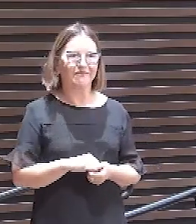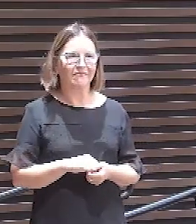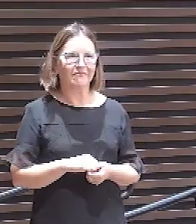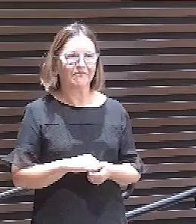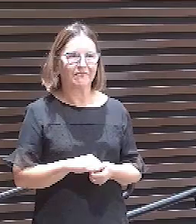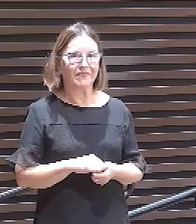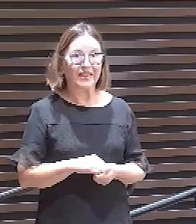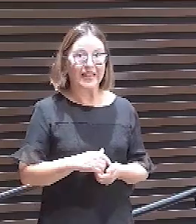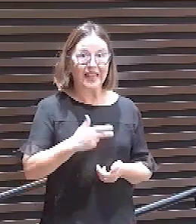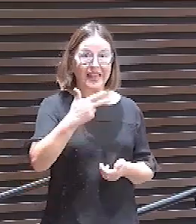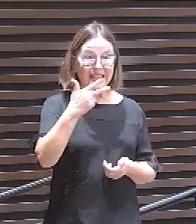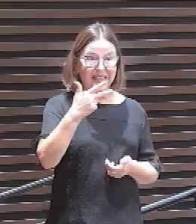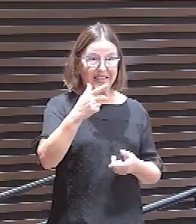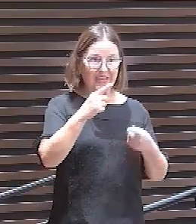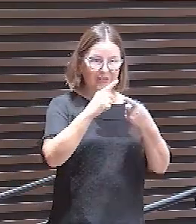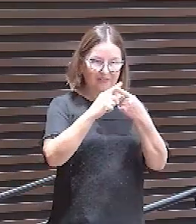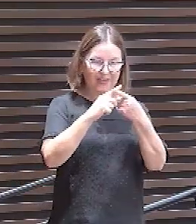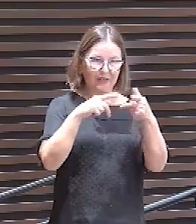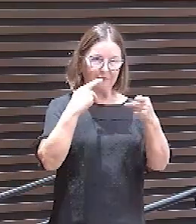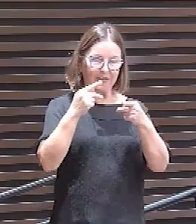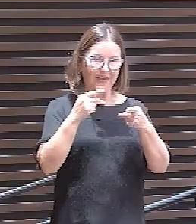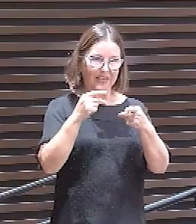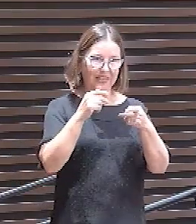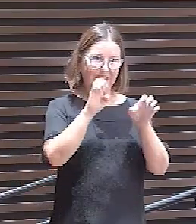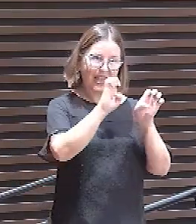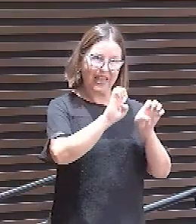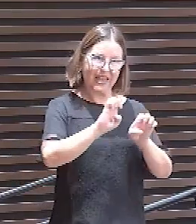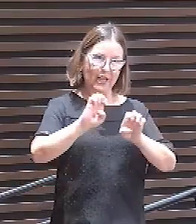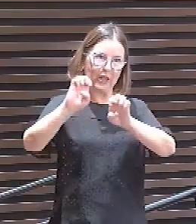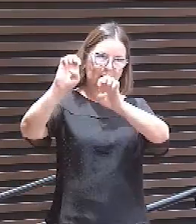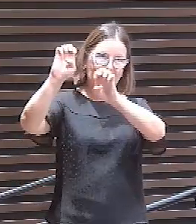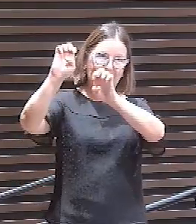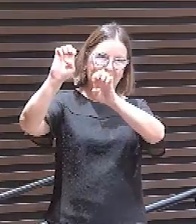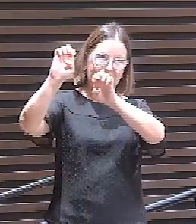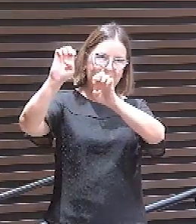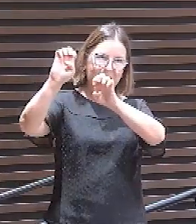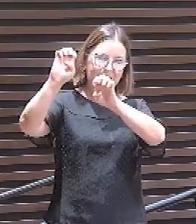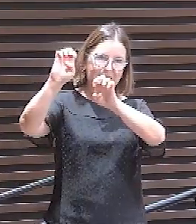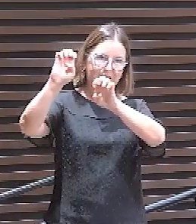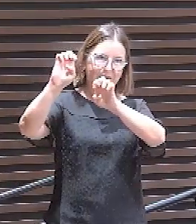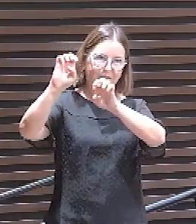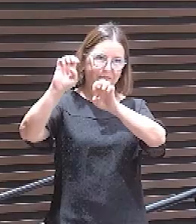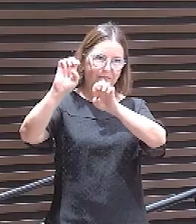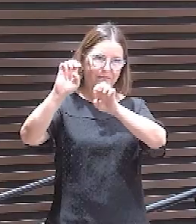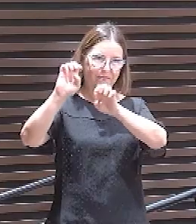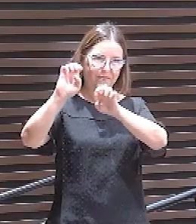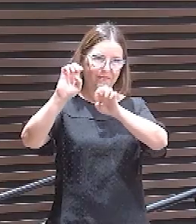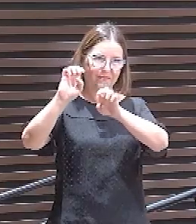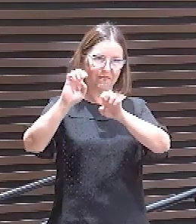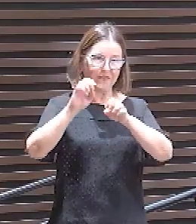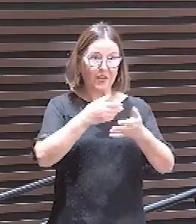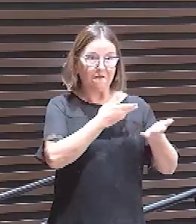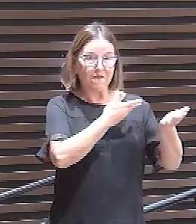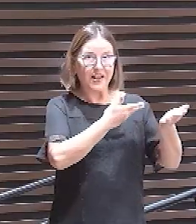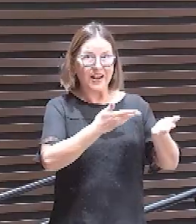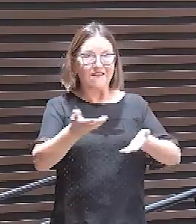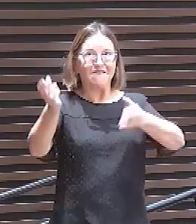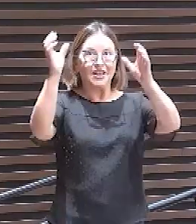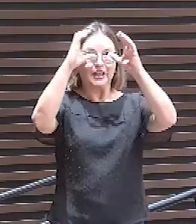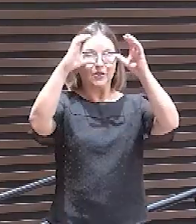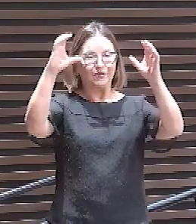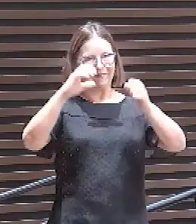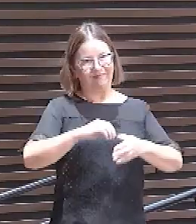3 vezes fala que Enoque passou por uma trasladação.